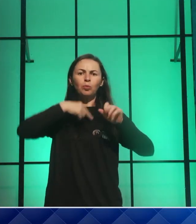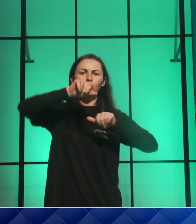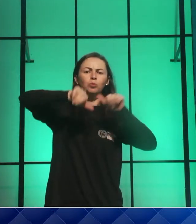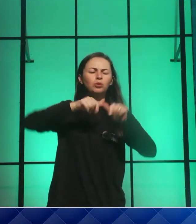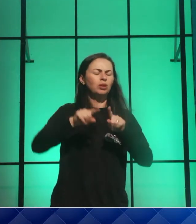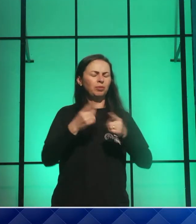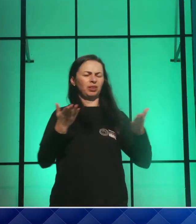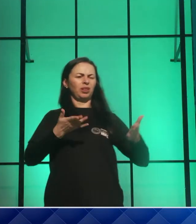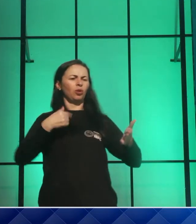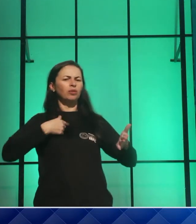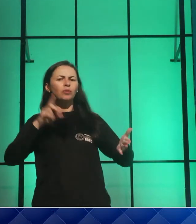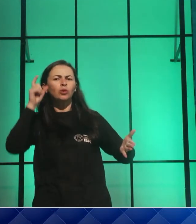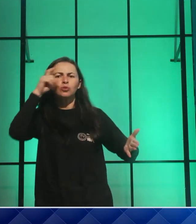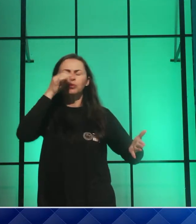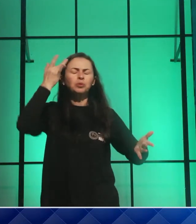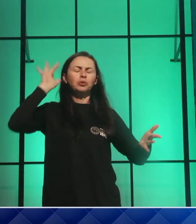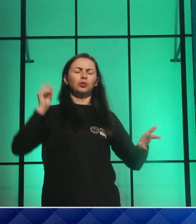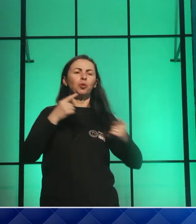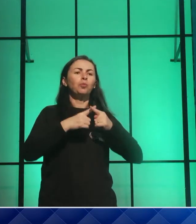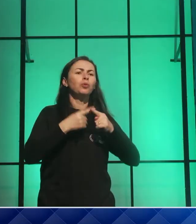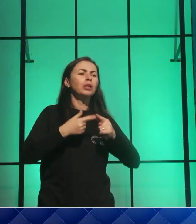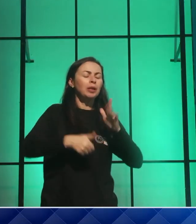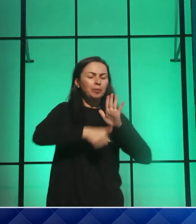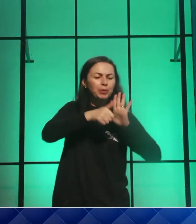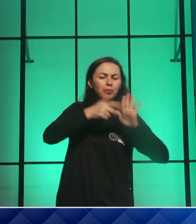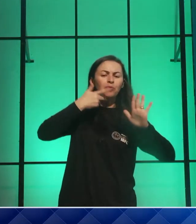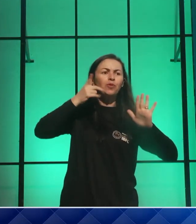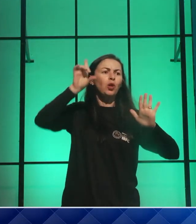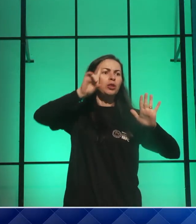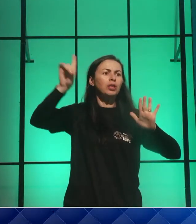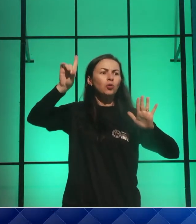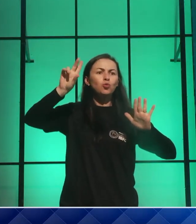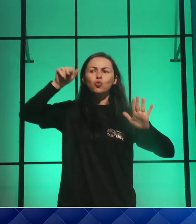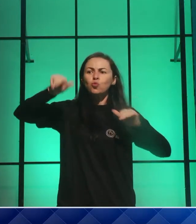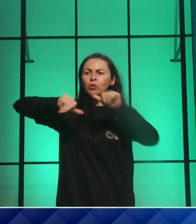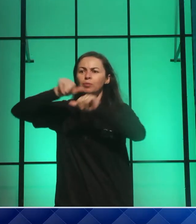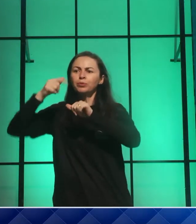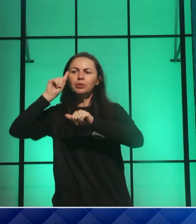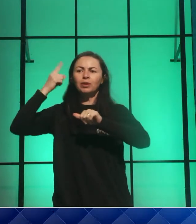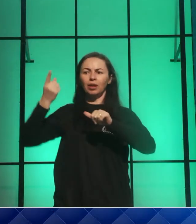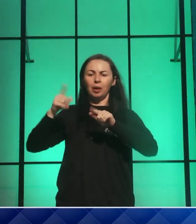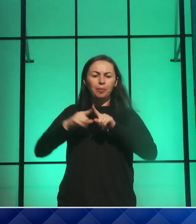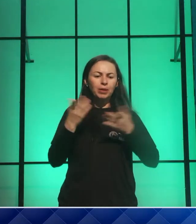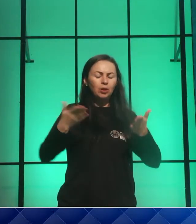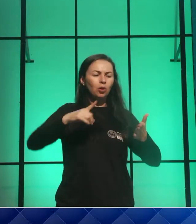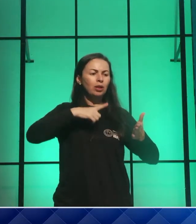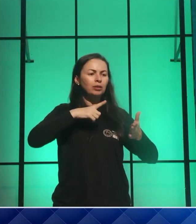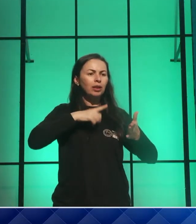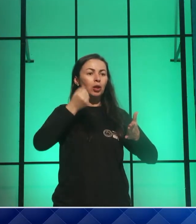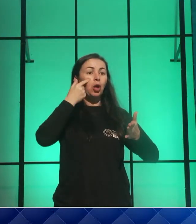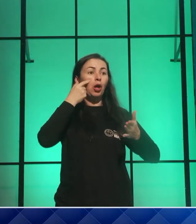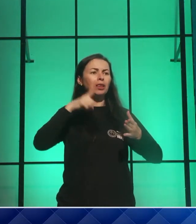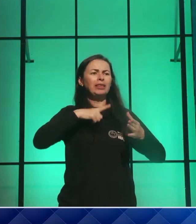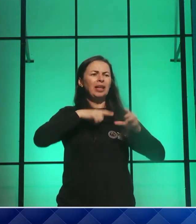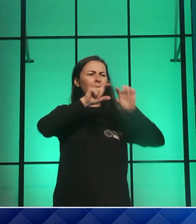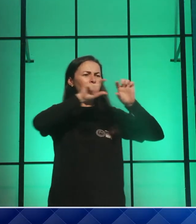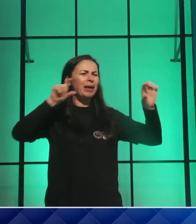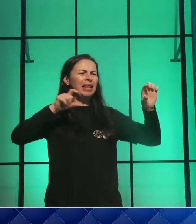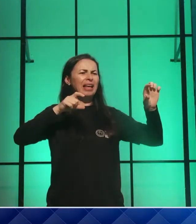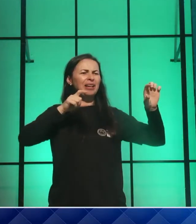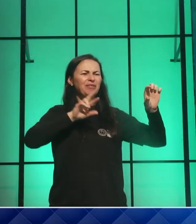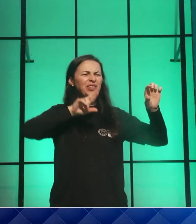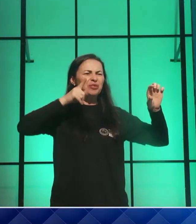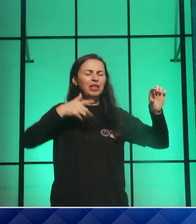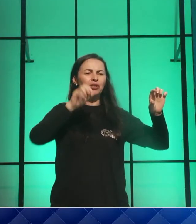agora complica mais, porque acabou de dizer que Deus mudou de ideia. Existe uma palavra comprida, uma palavra até meio esquisita que